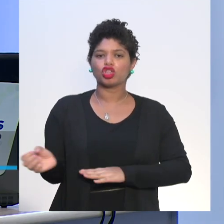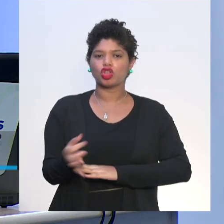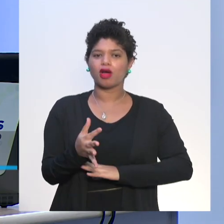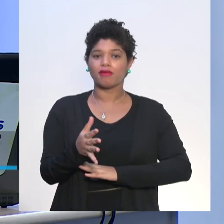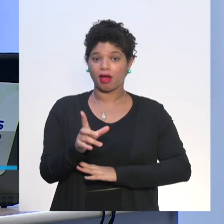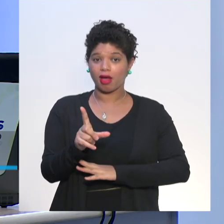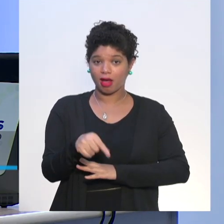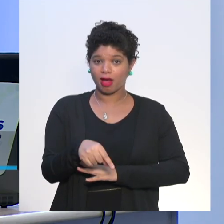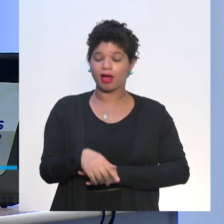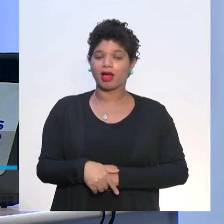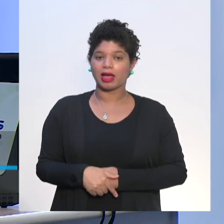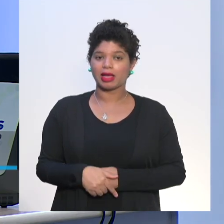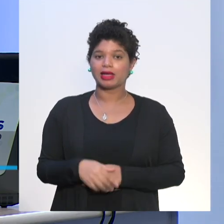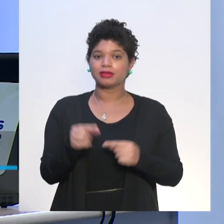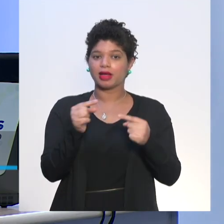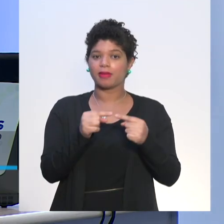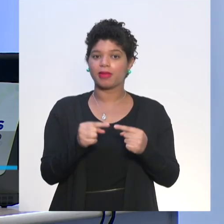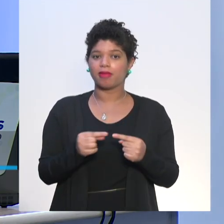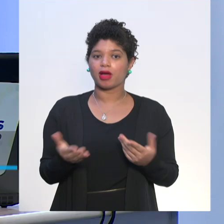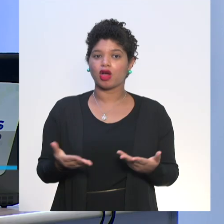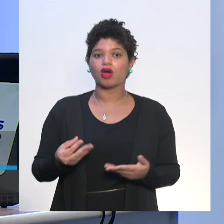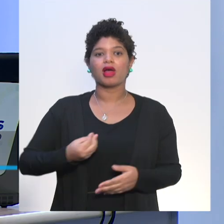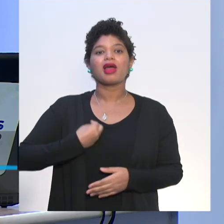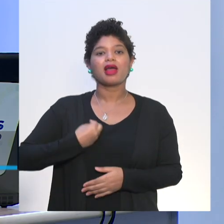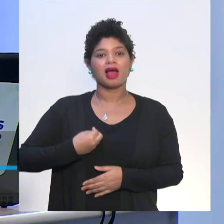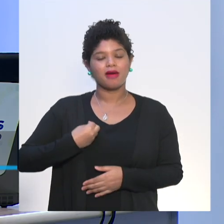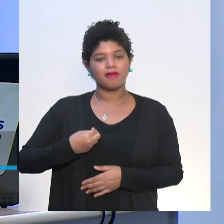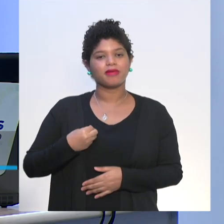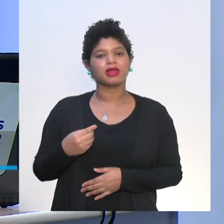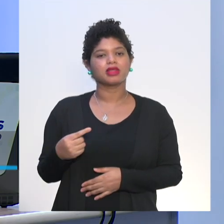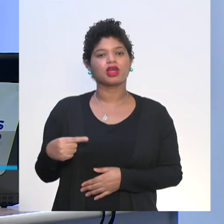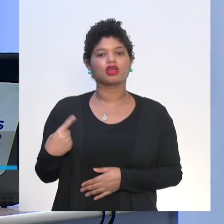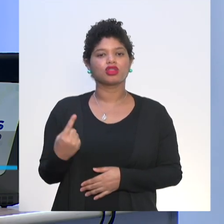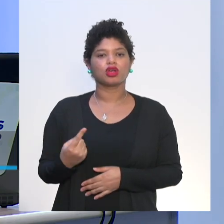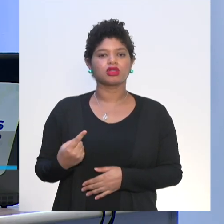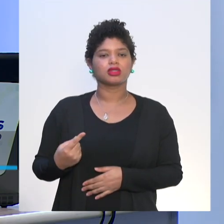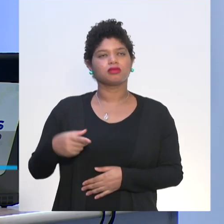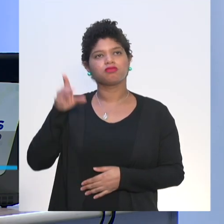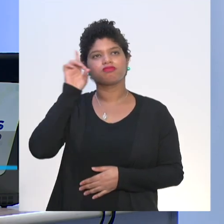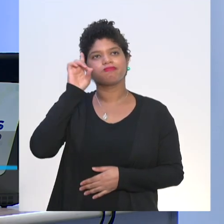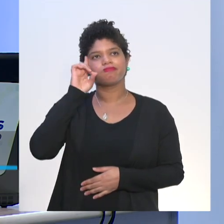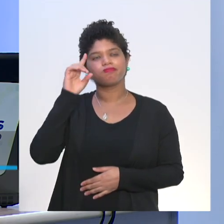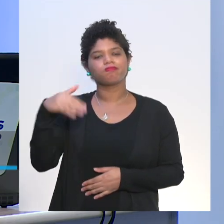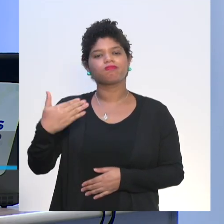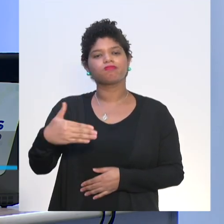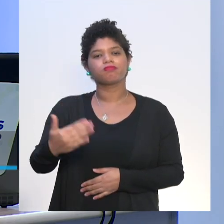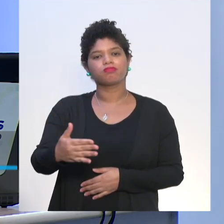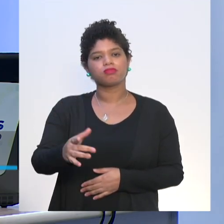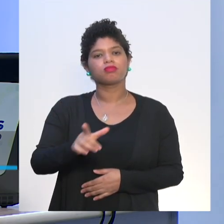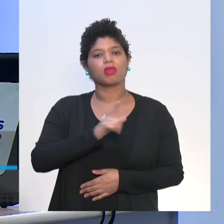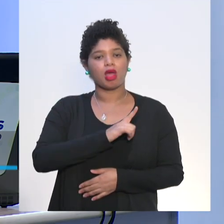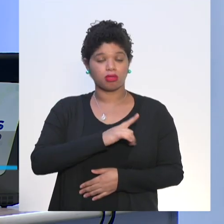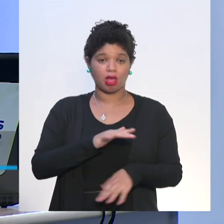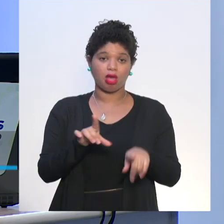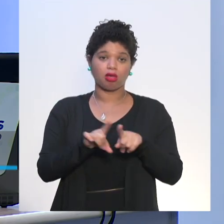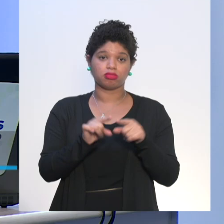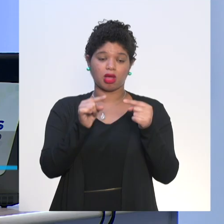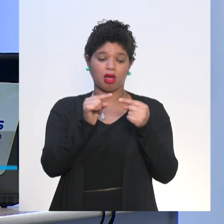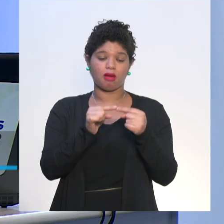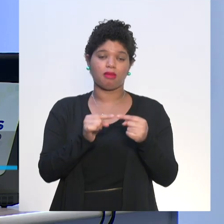ver bastante com a vida, né, que a gente vai levando assim no nosso cotidiano, e tem a